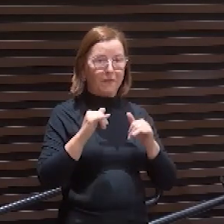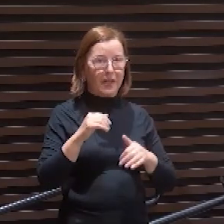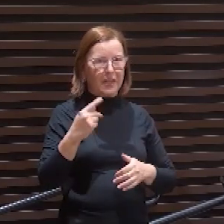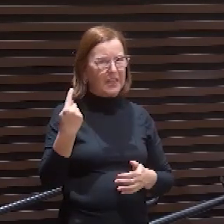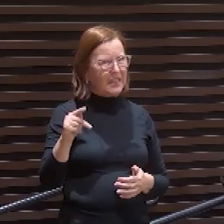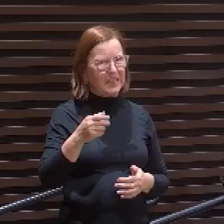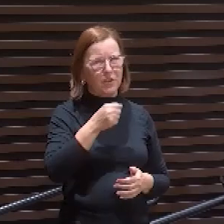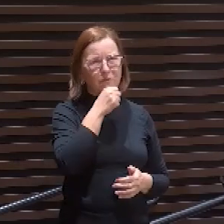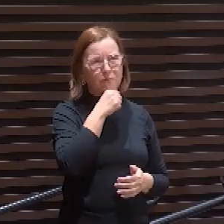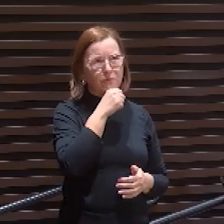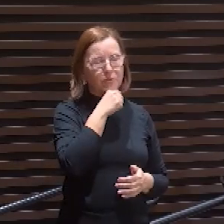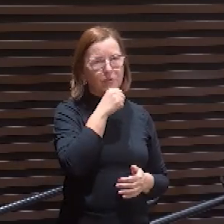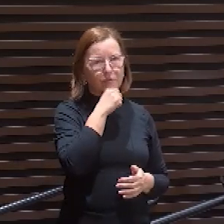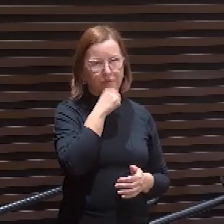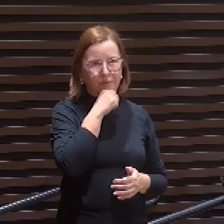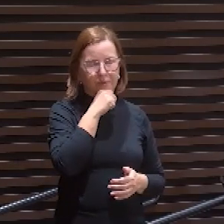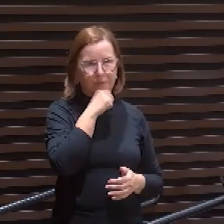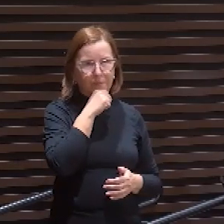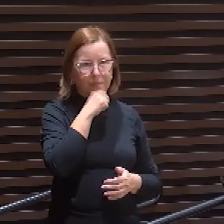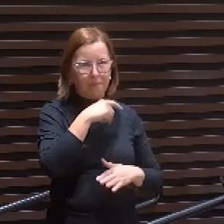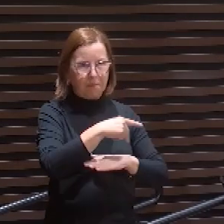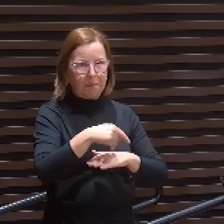lá na Armênia,